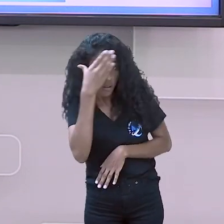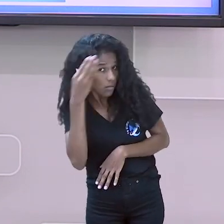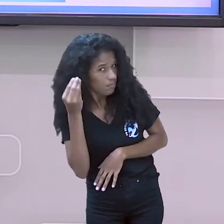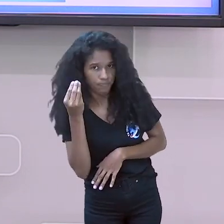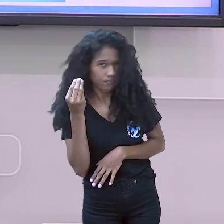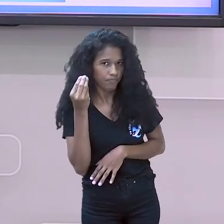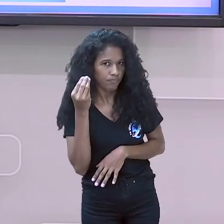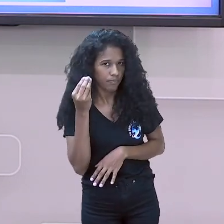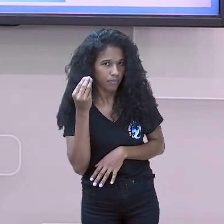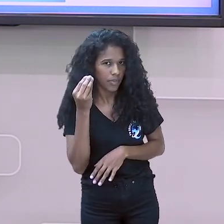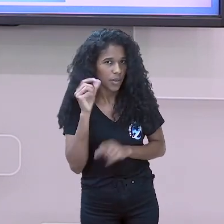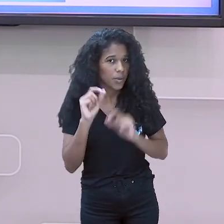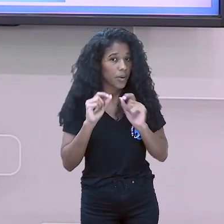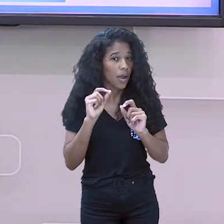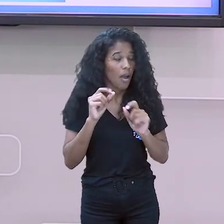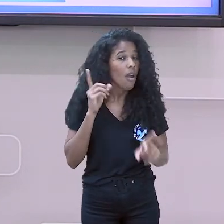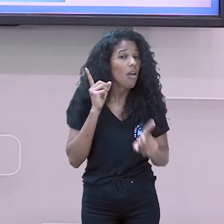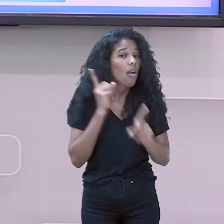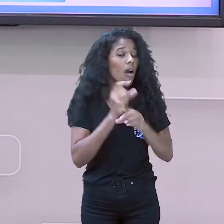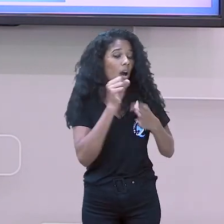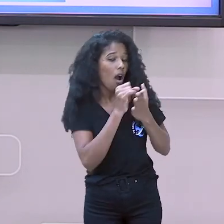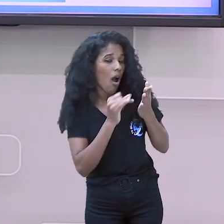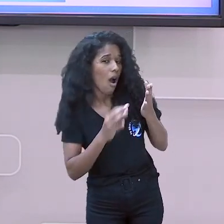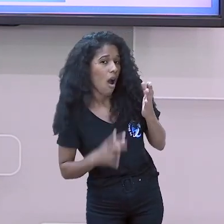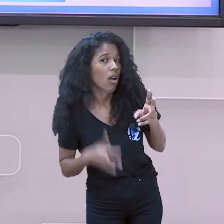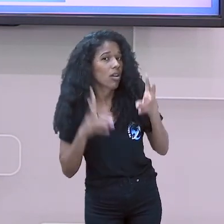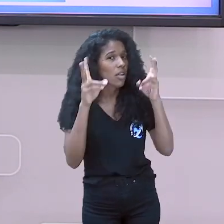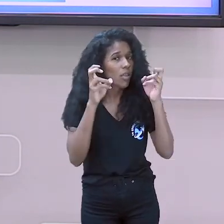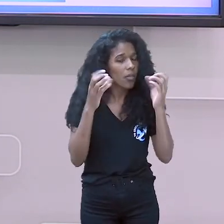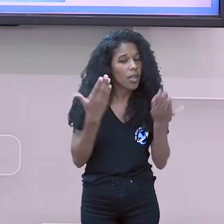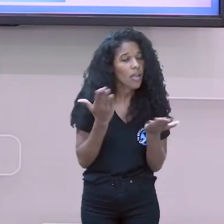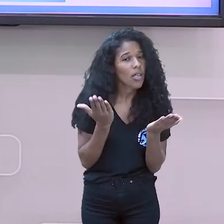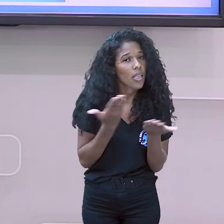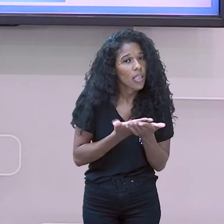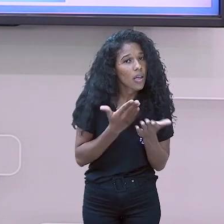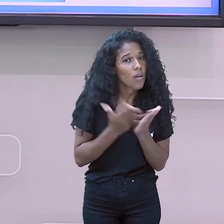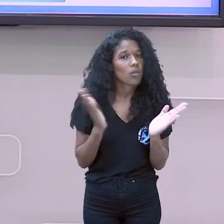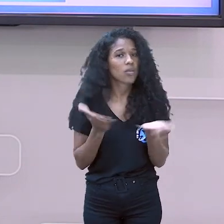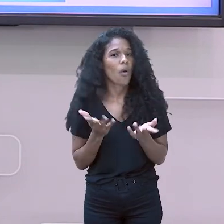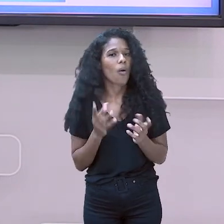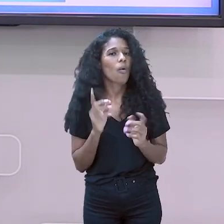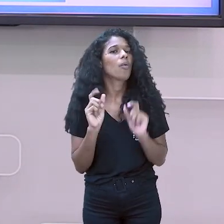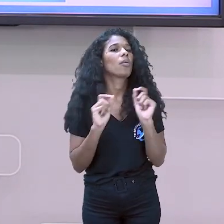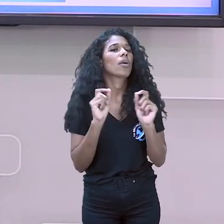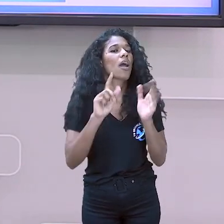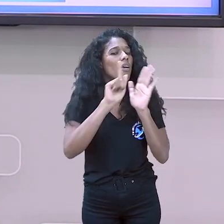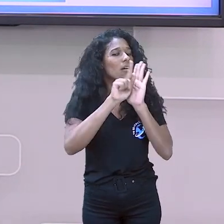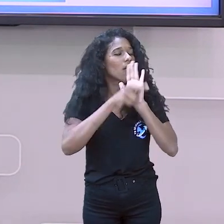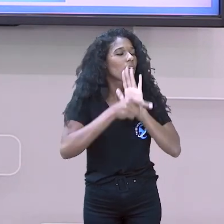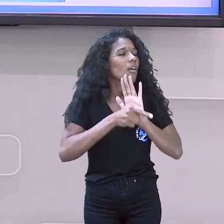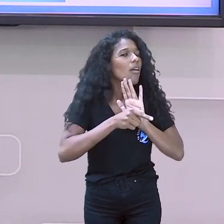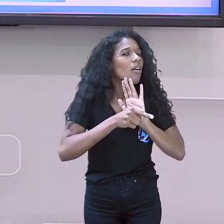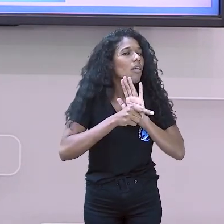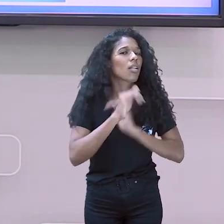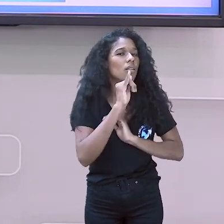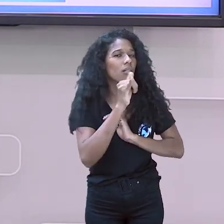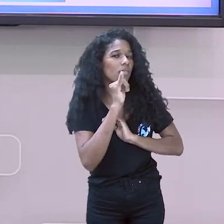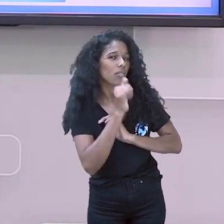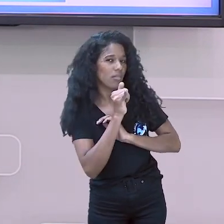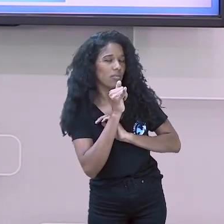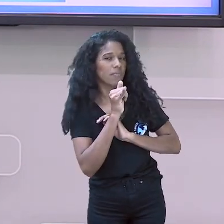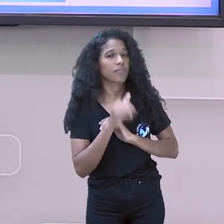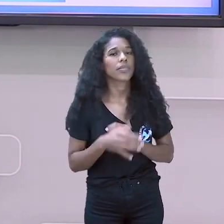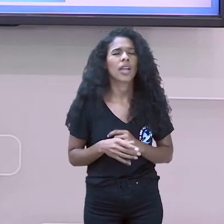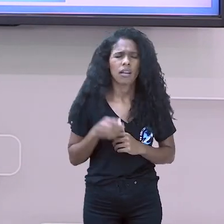esqueçam, lá vocês vão encontrar atividades relacionadas ao tema da nossa aula de hoje, que é o quê? Gênero textual conto. E como eu